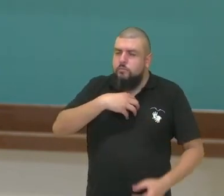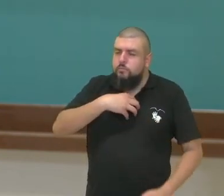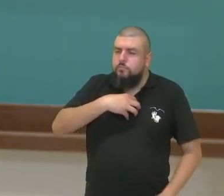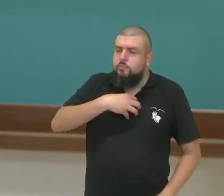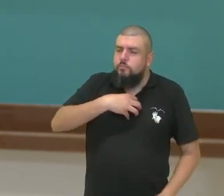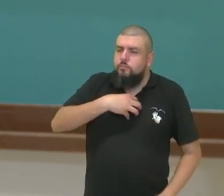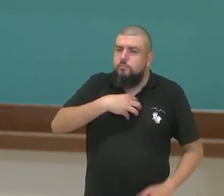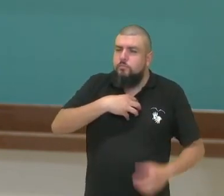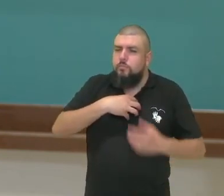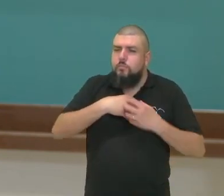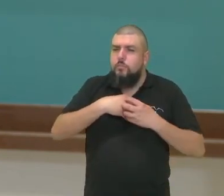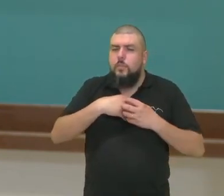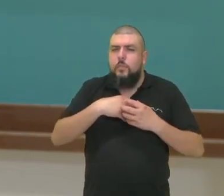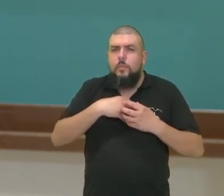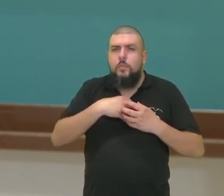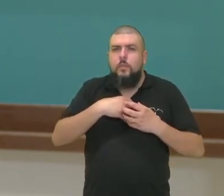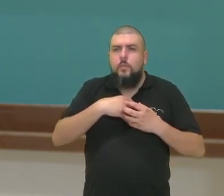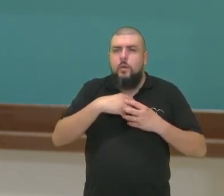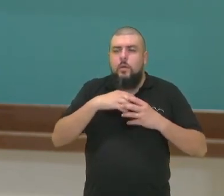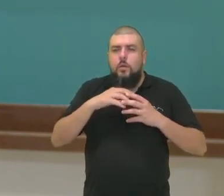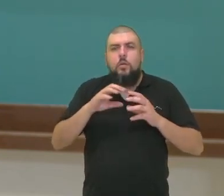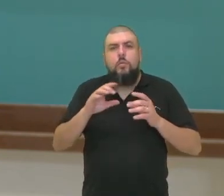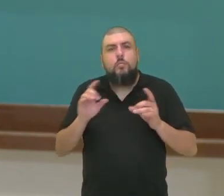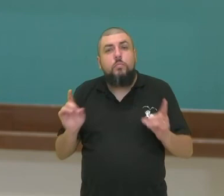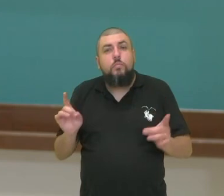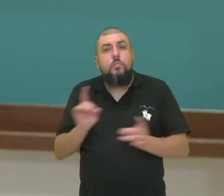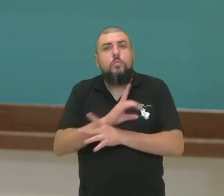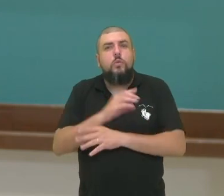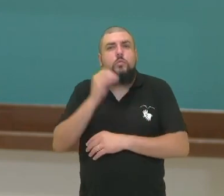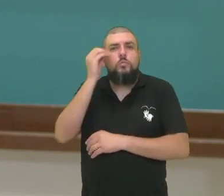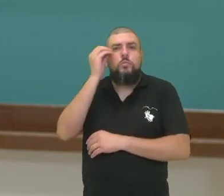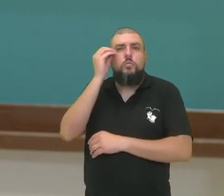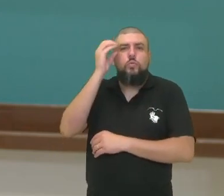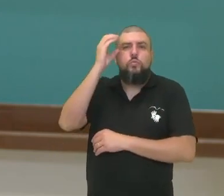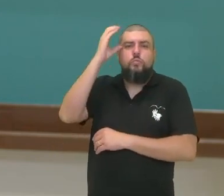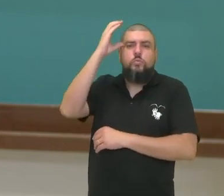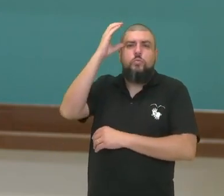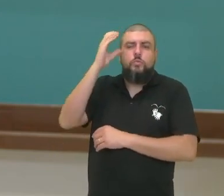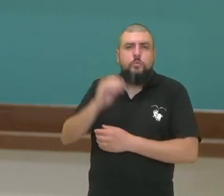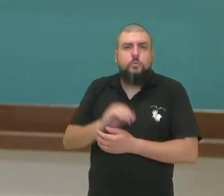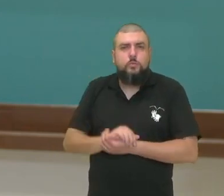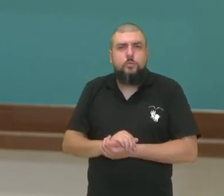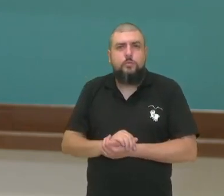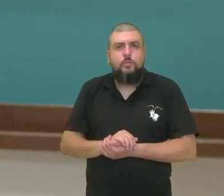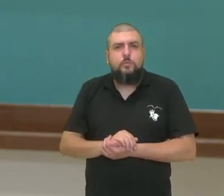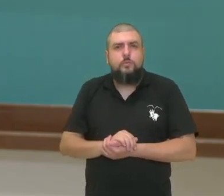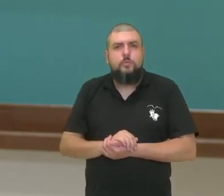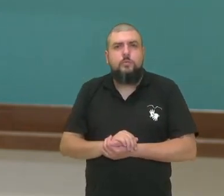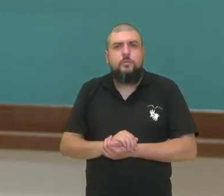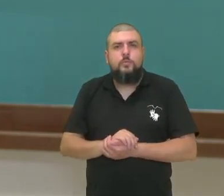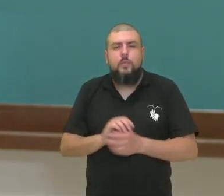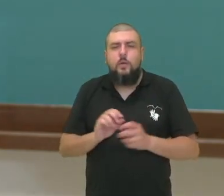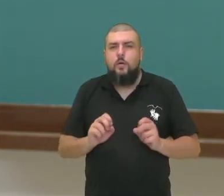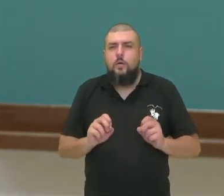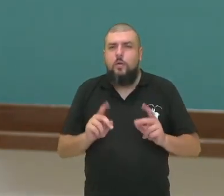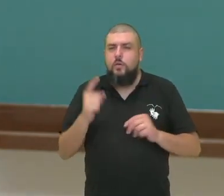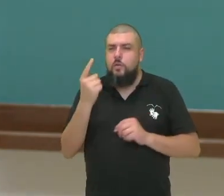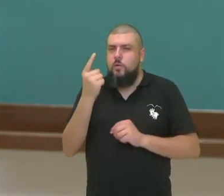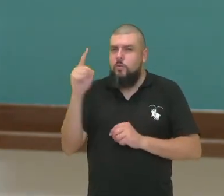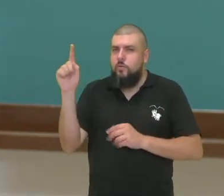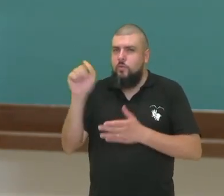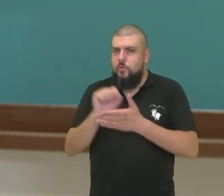uma percepção totalizante desse mundo que eu observo. Vamos fazer a nossa